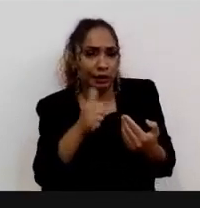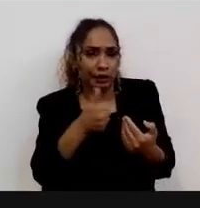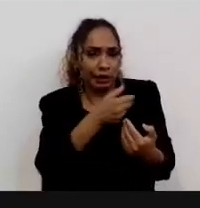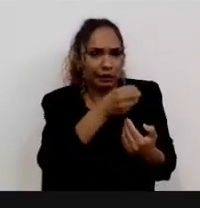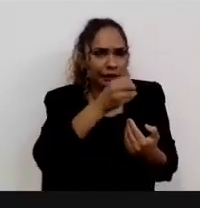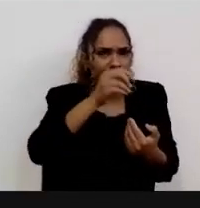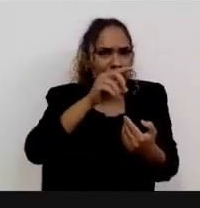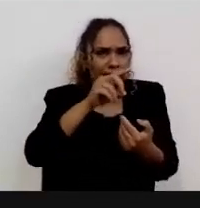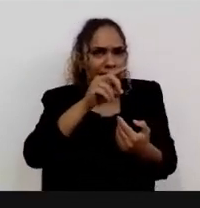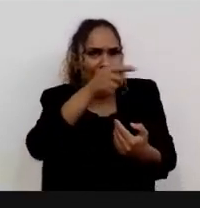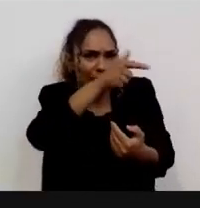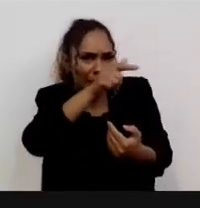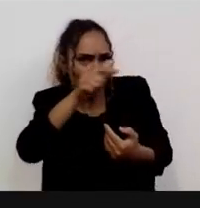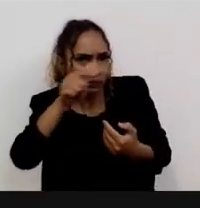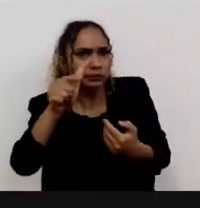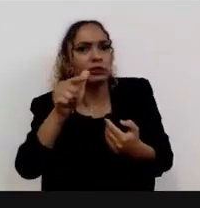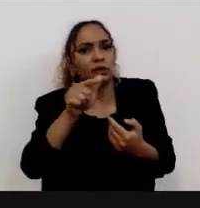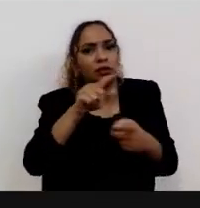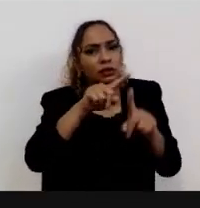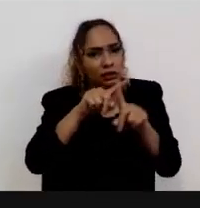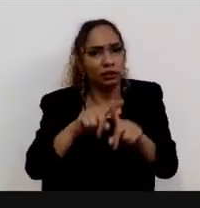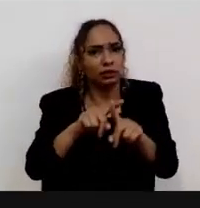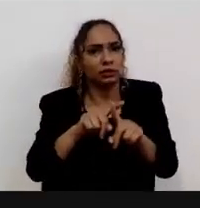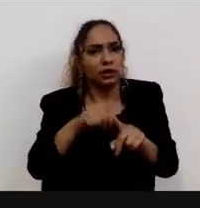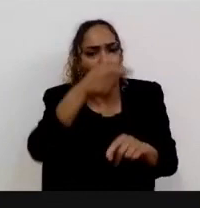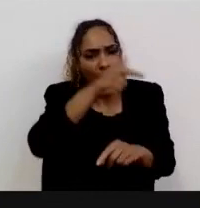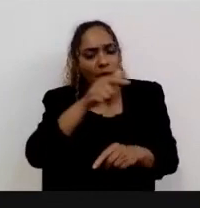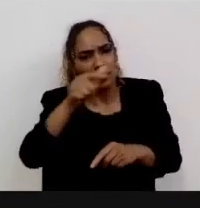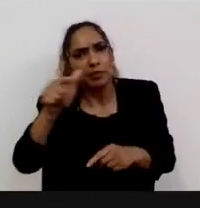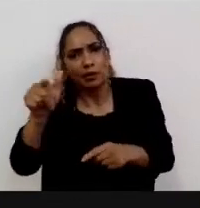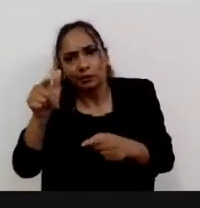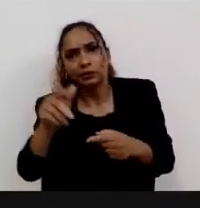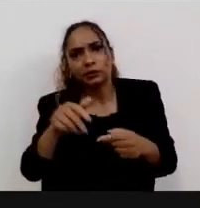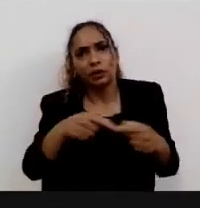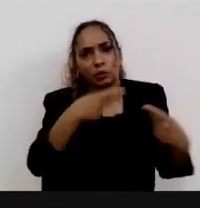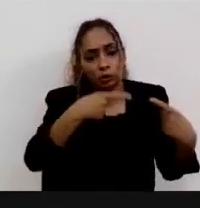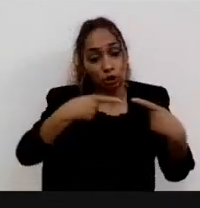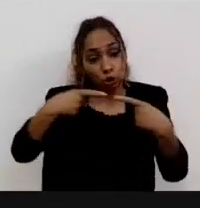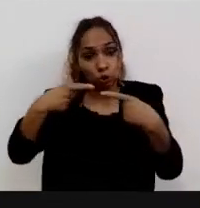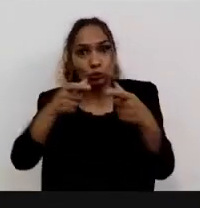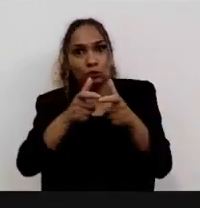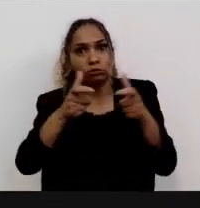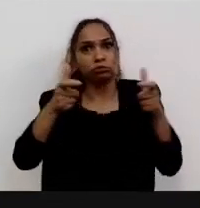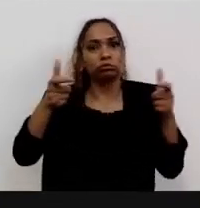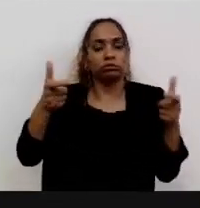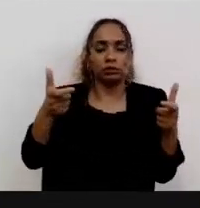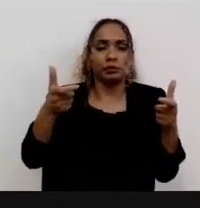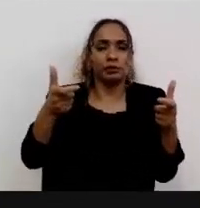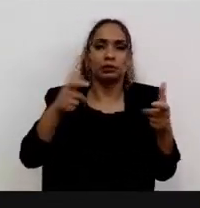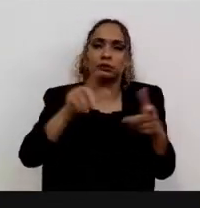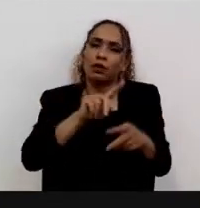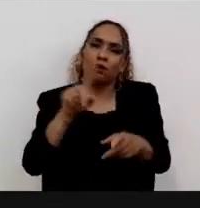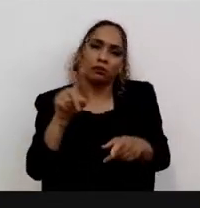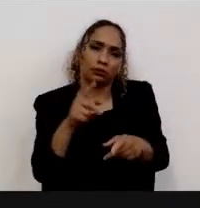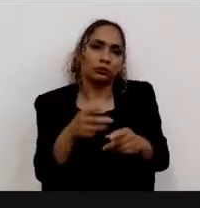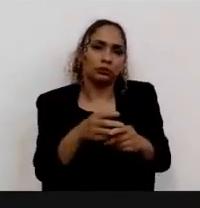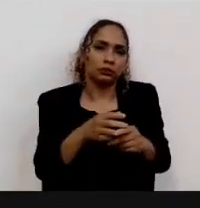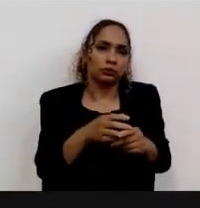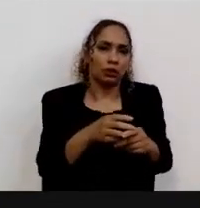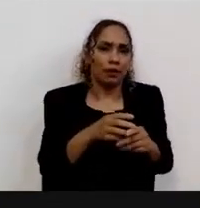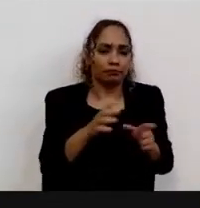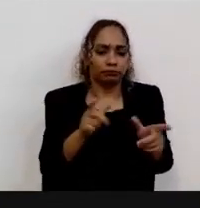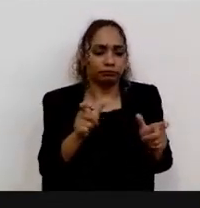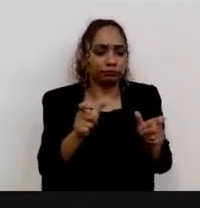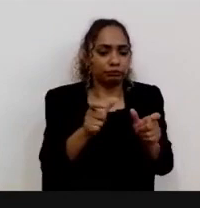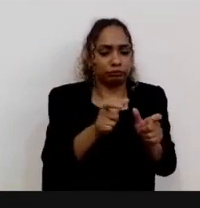100 vezes mais de produtividade. Eu acho que sim, caberia uma discussão mais ampla na casa, né? Não ficar de forma tão